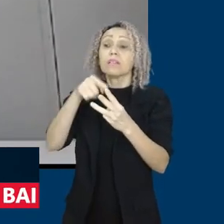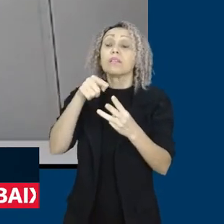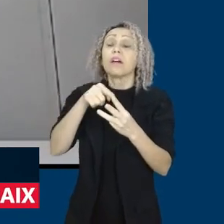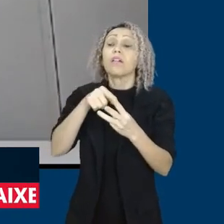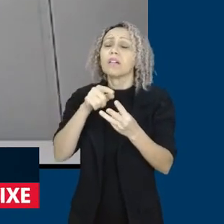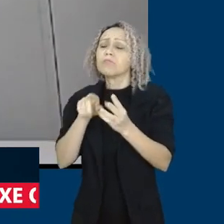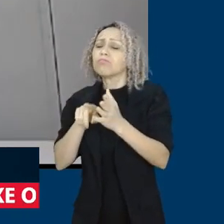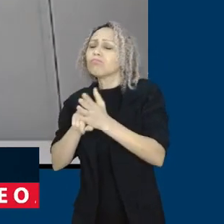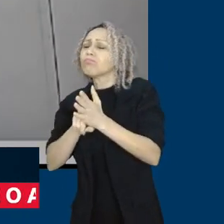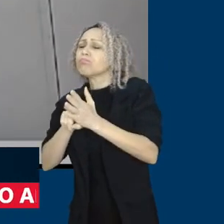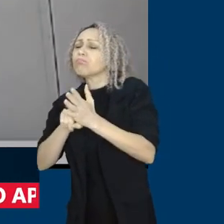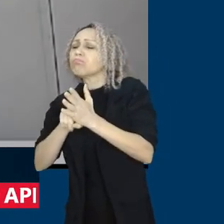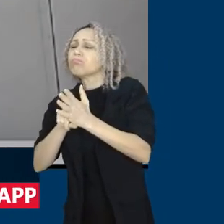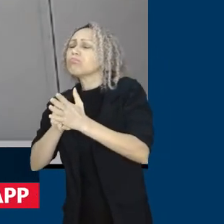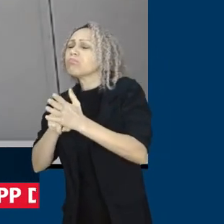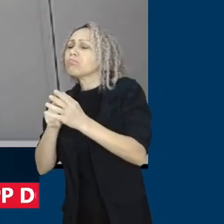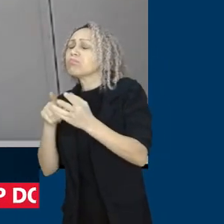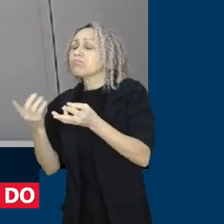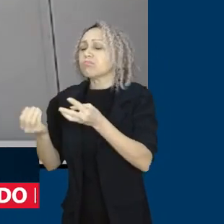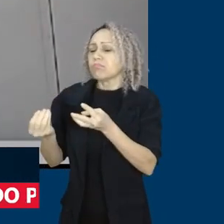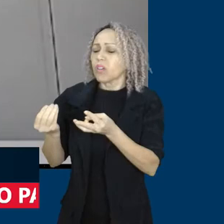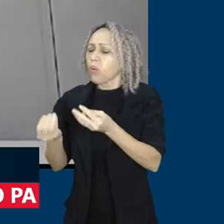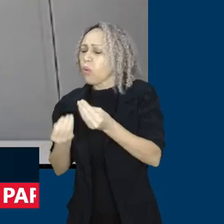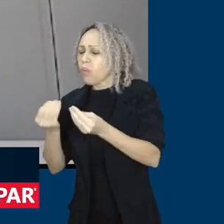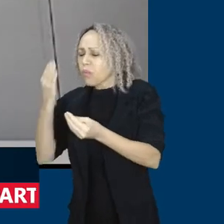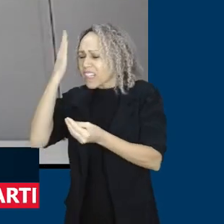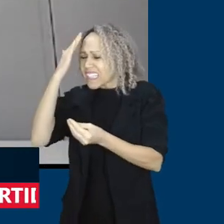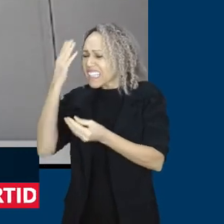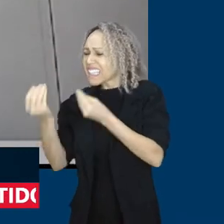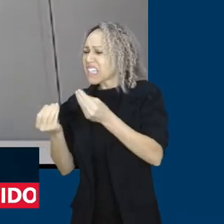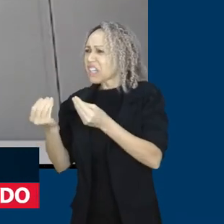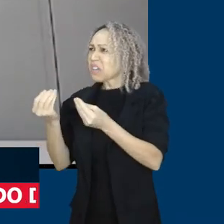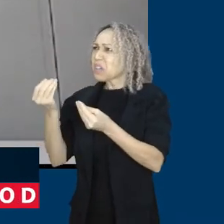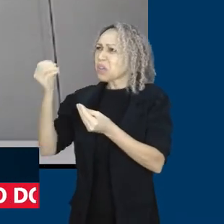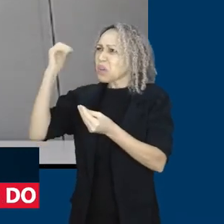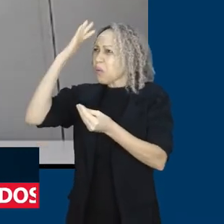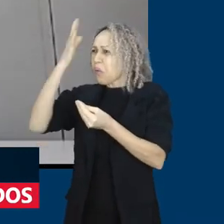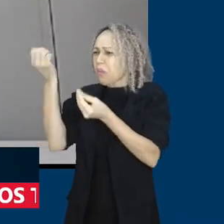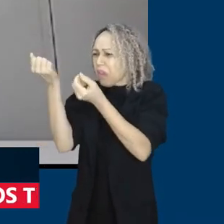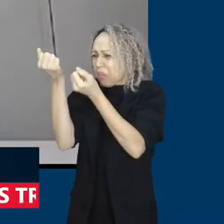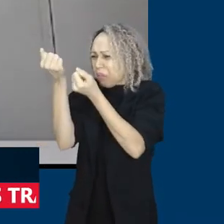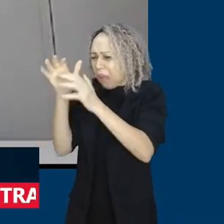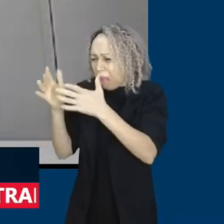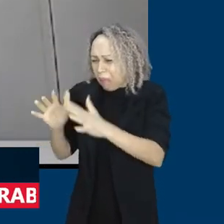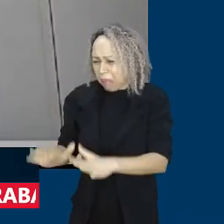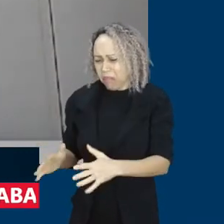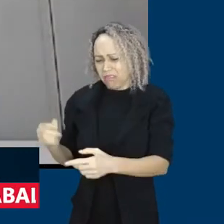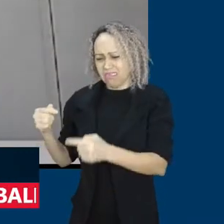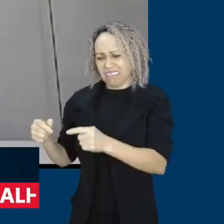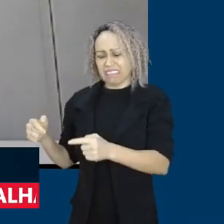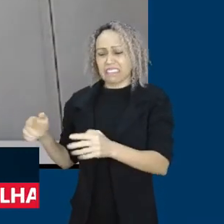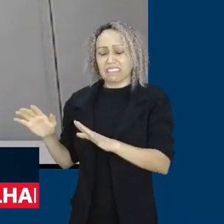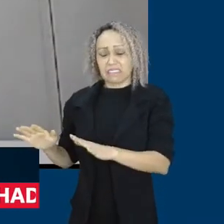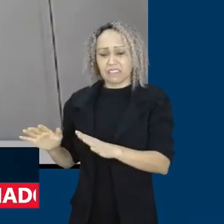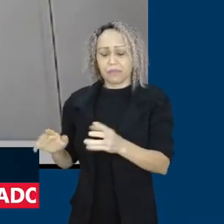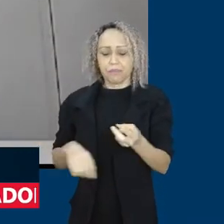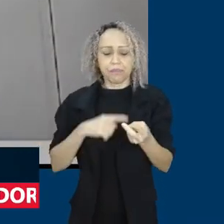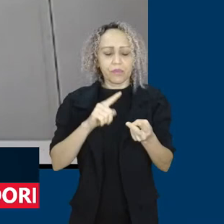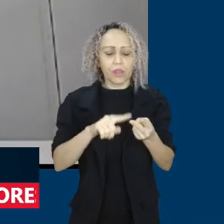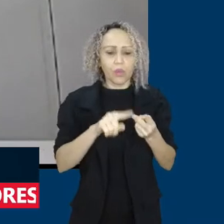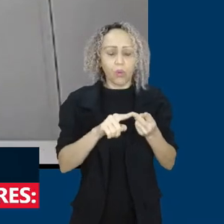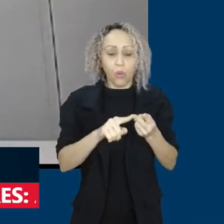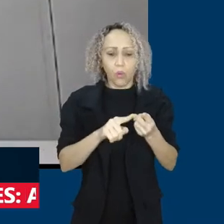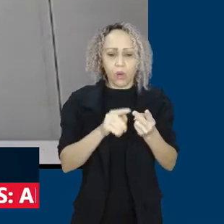da participação social por parte do governo atual a segundo apresentar as diretrizes